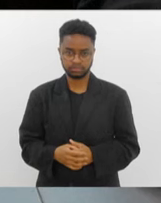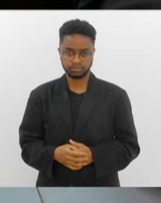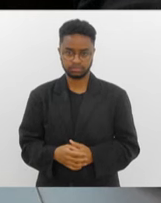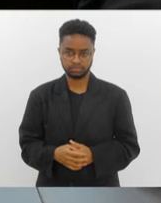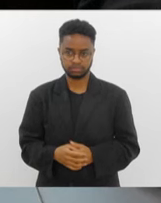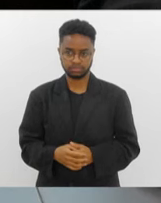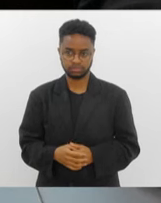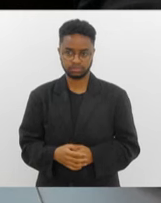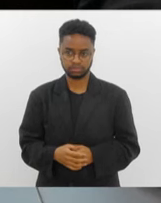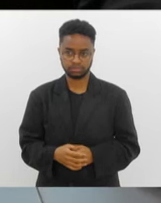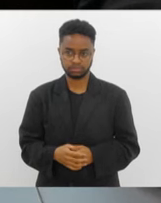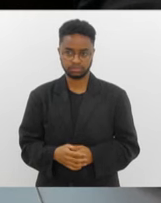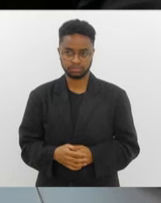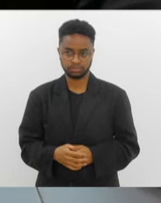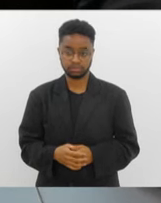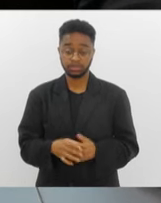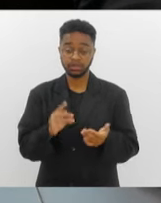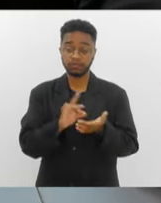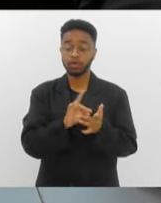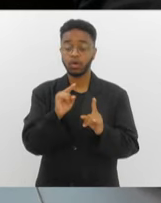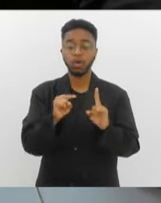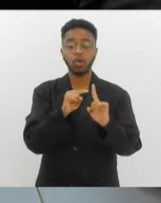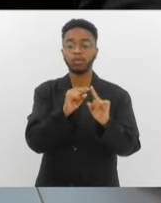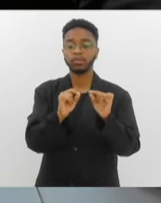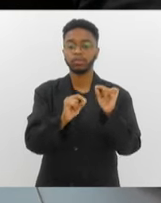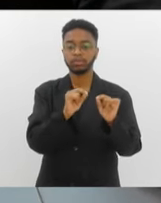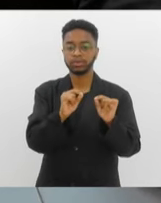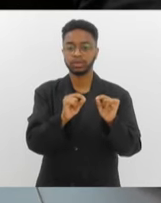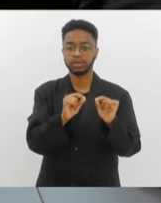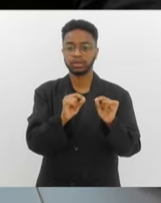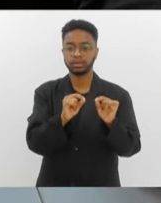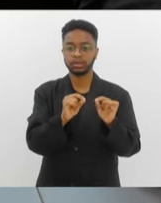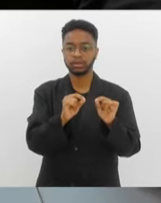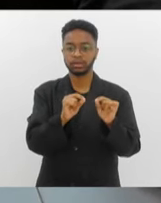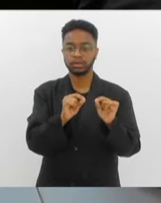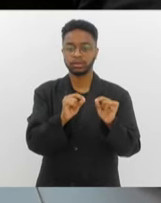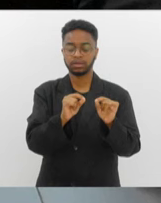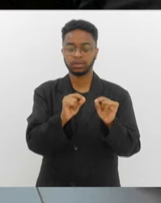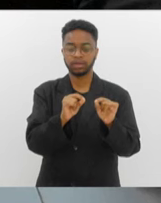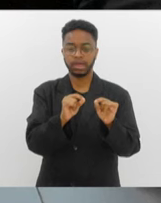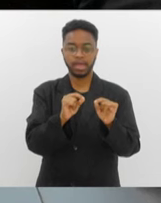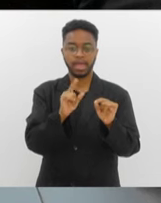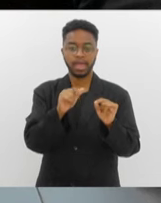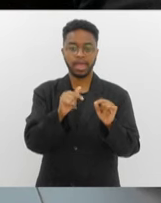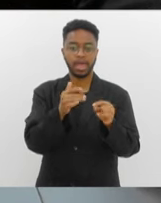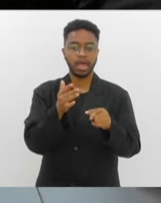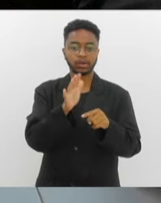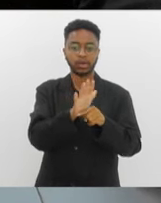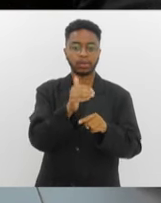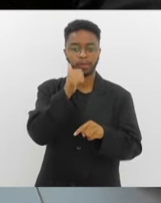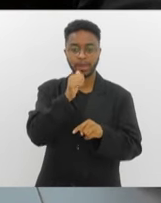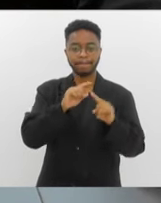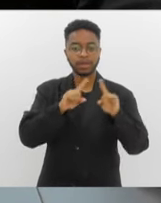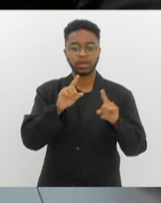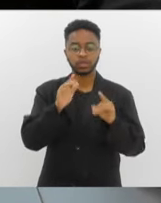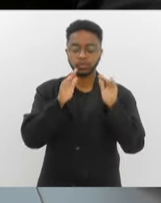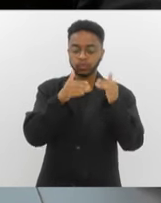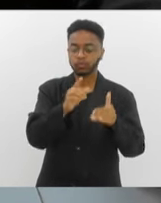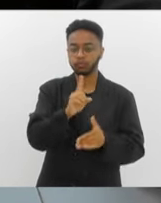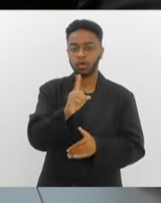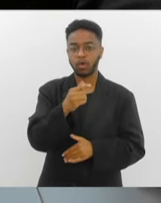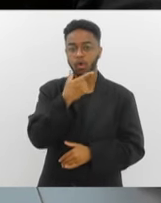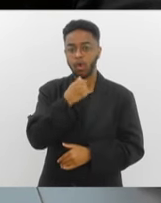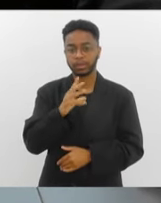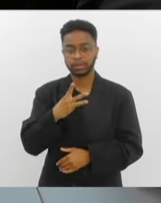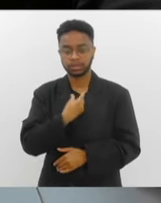Na verdade, o objetivo aqui seria prestigiar a mulher, sem entrar na questão do homem trans, da mulher trans,